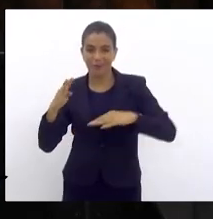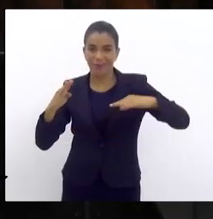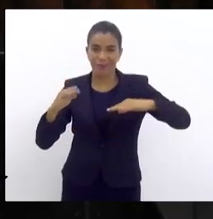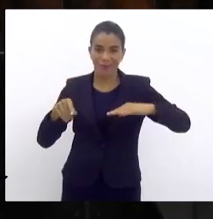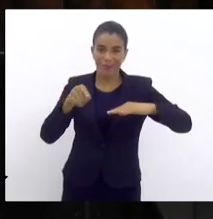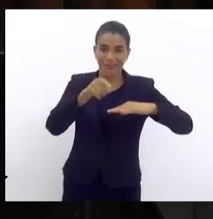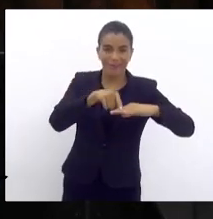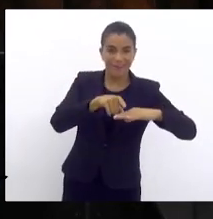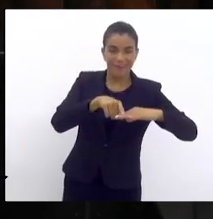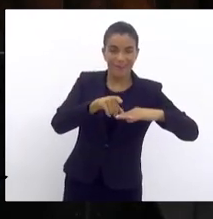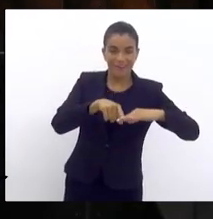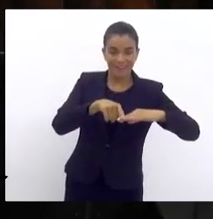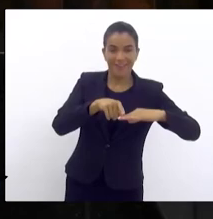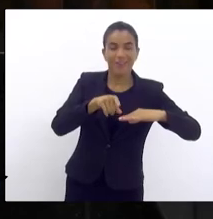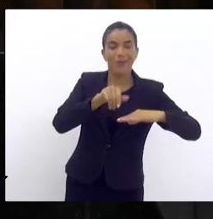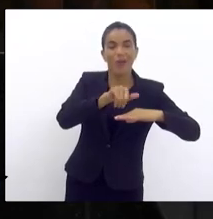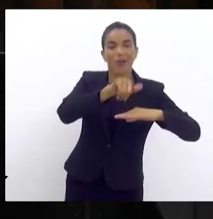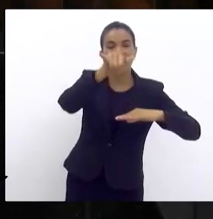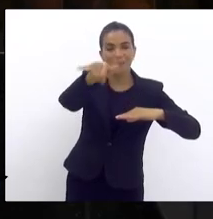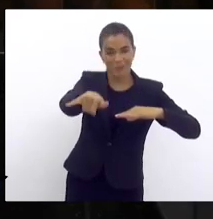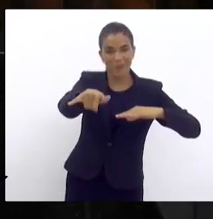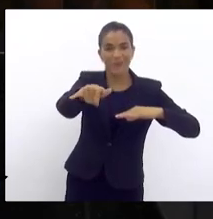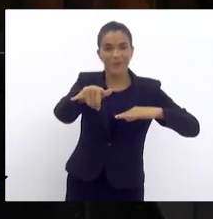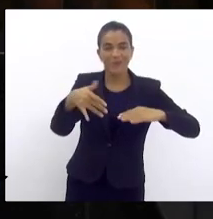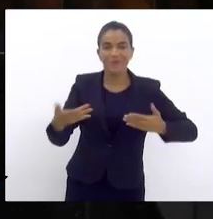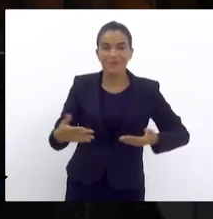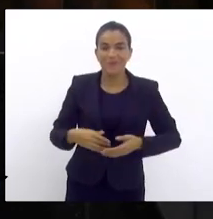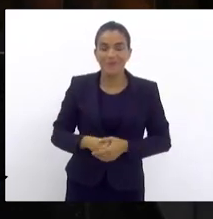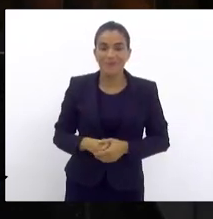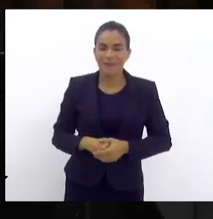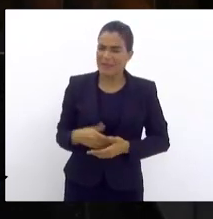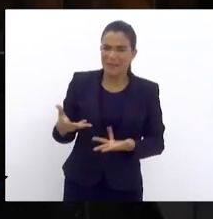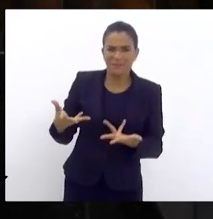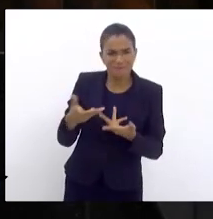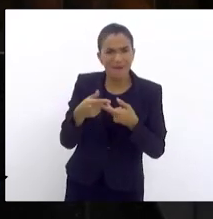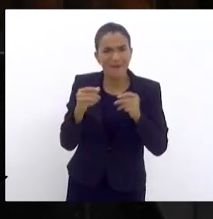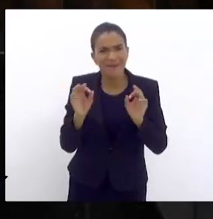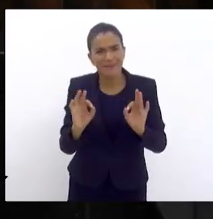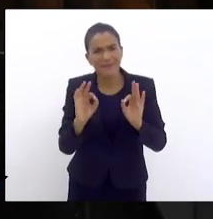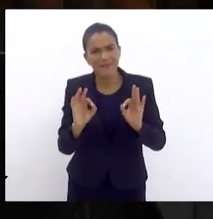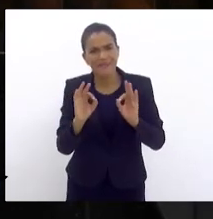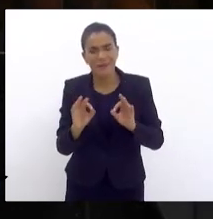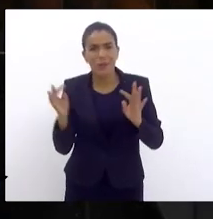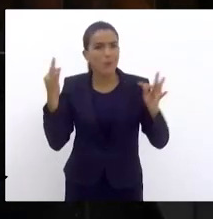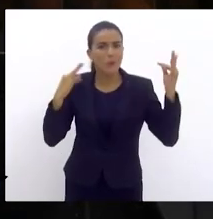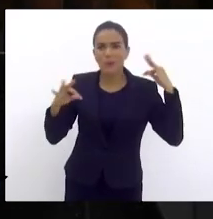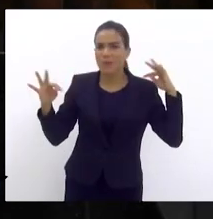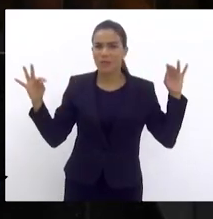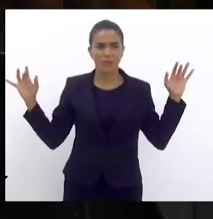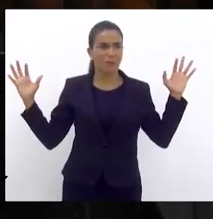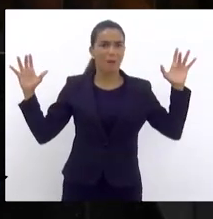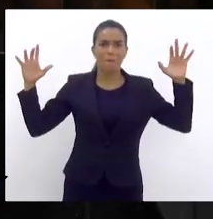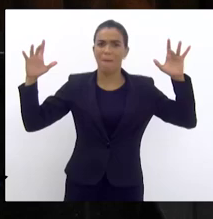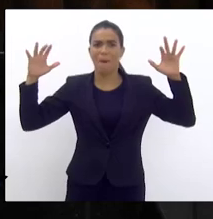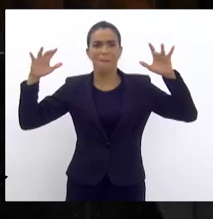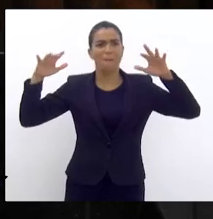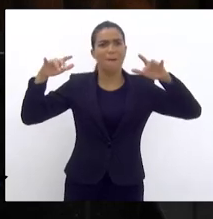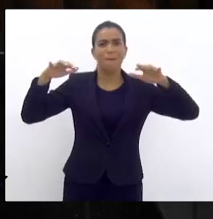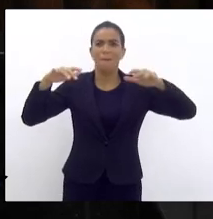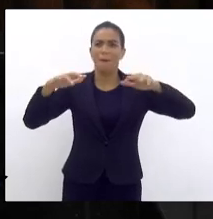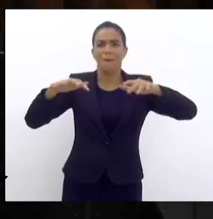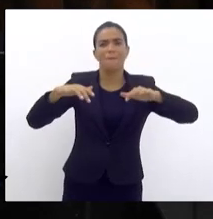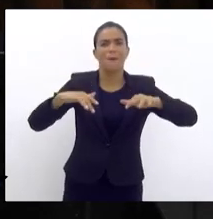nas proximidades do aeroporto que maravilha turista chegando no Rio